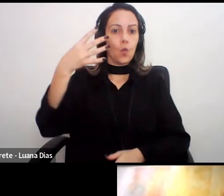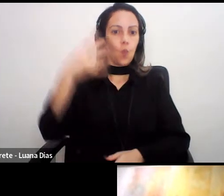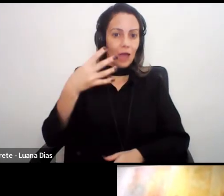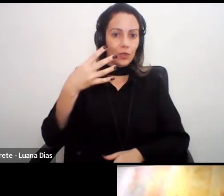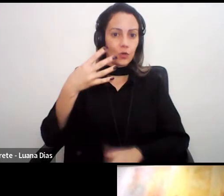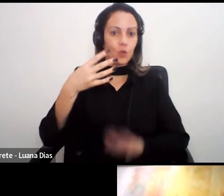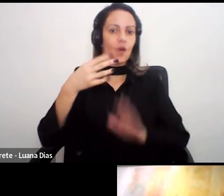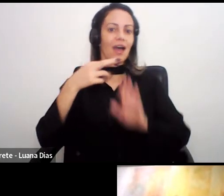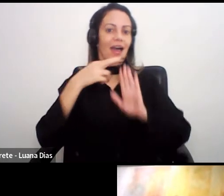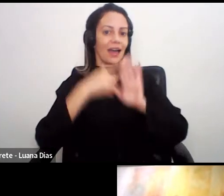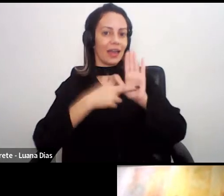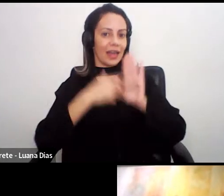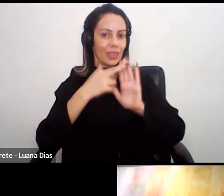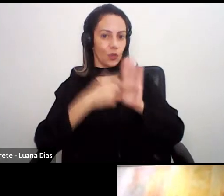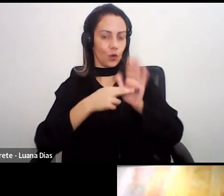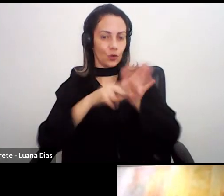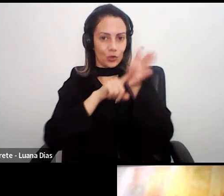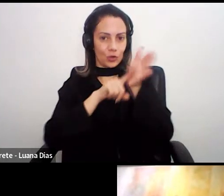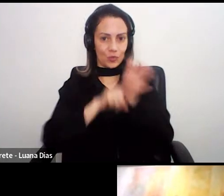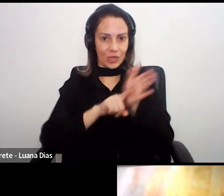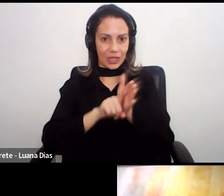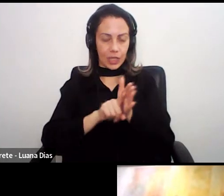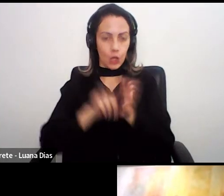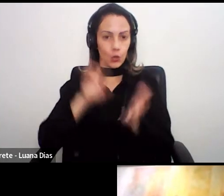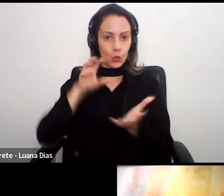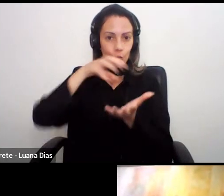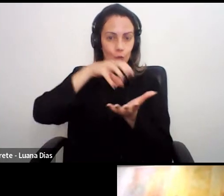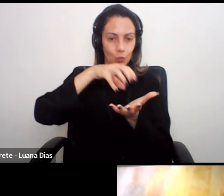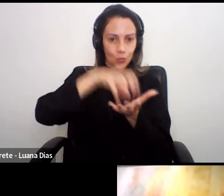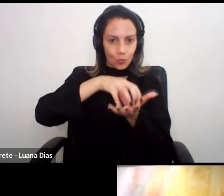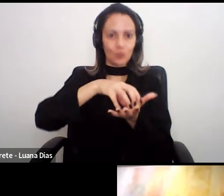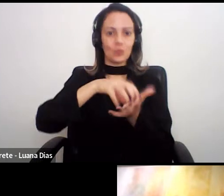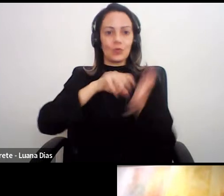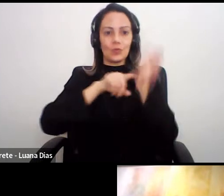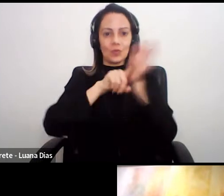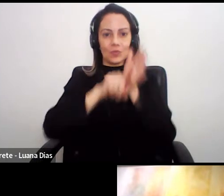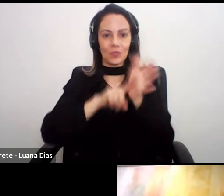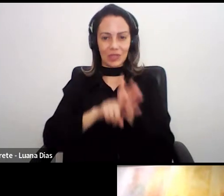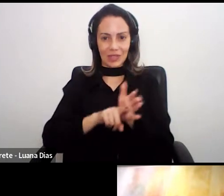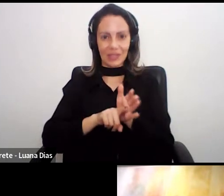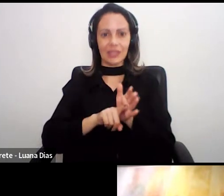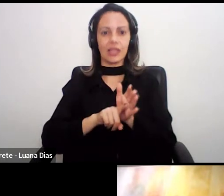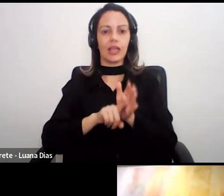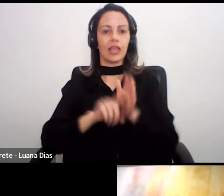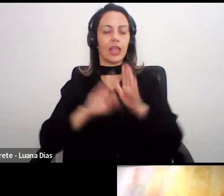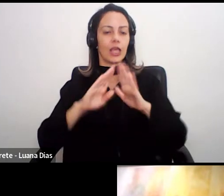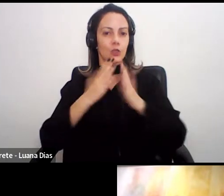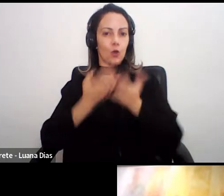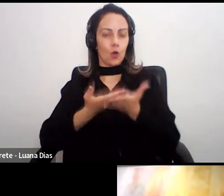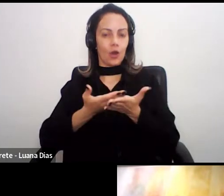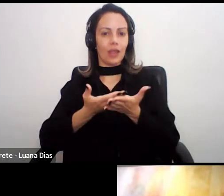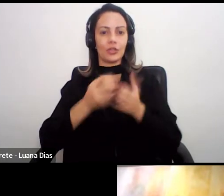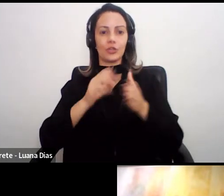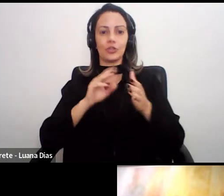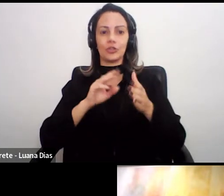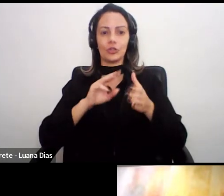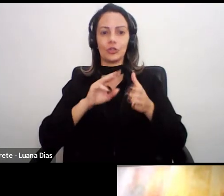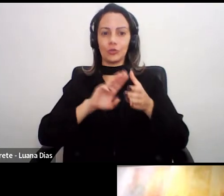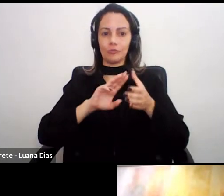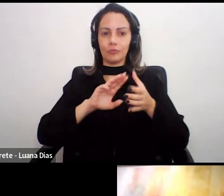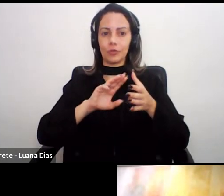de pesquisa, dos núcleos de pesquisa da Escola da Magistratura do Estado do Rio de Janeiro, que fazem parte